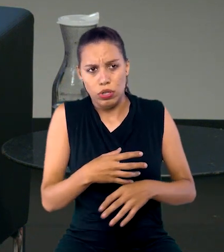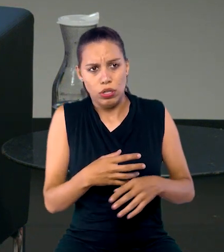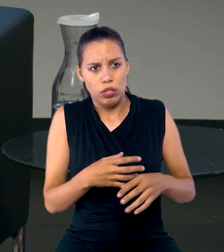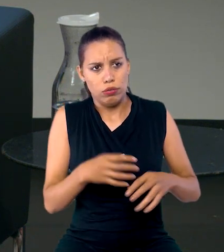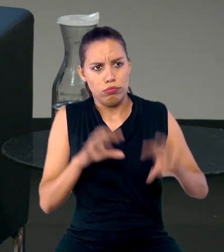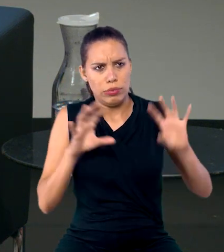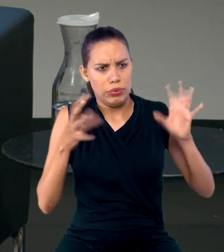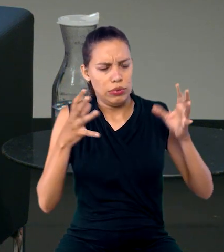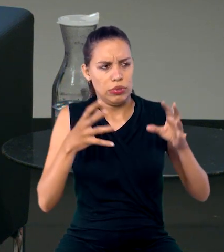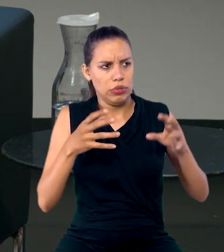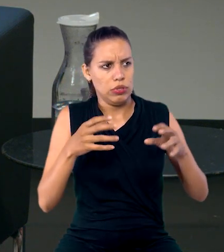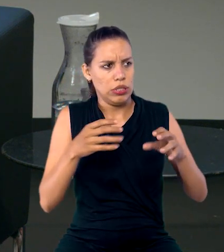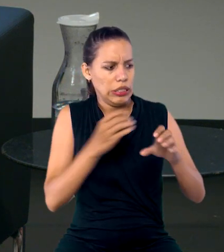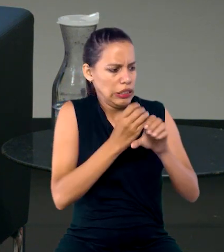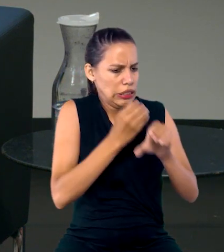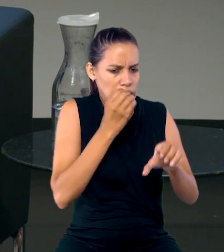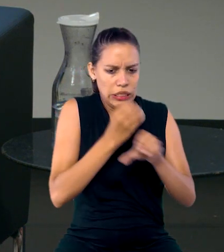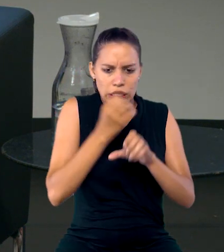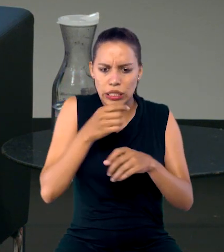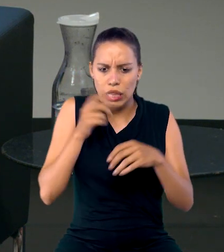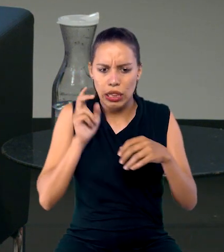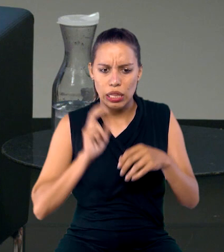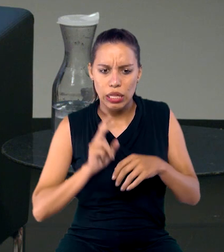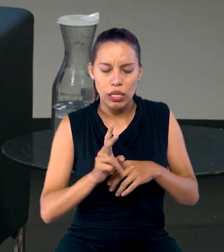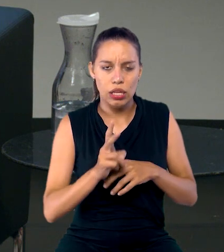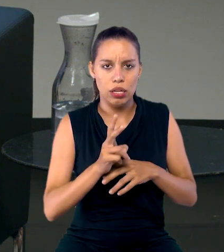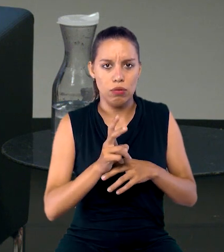Os cientistas, né,